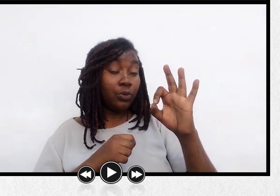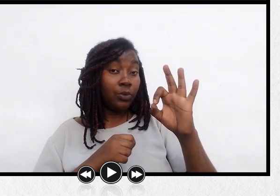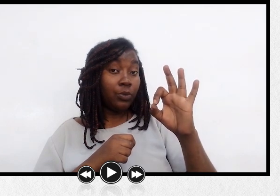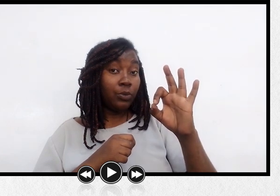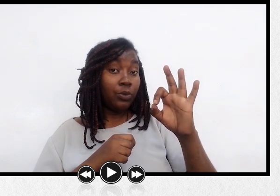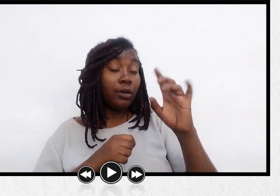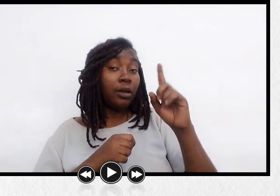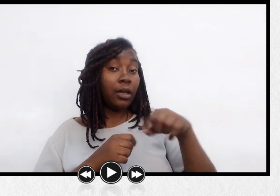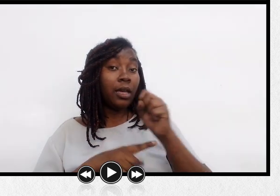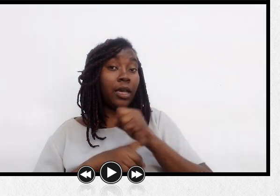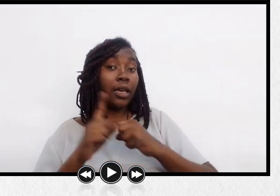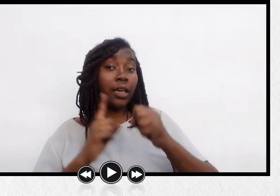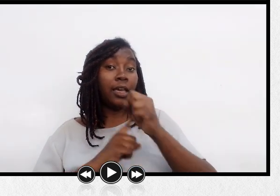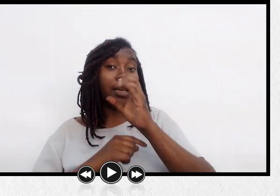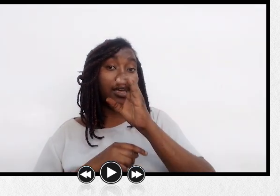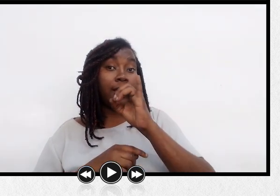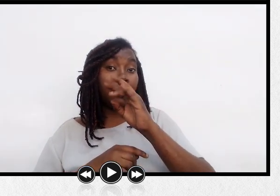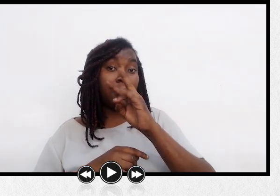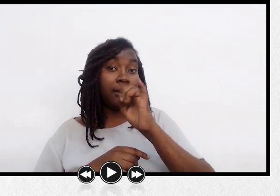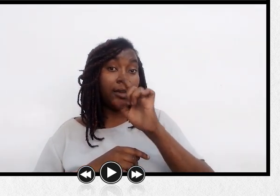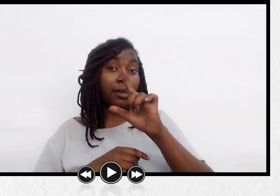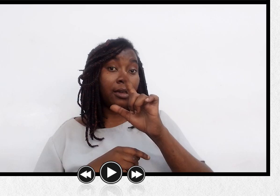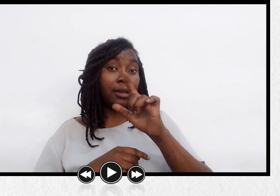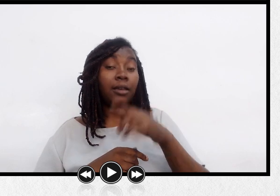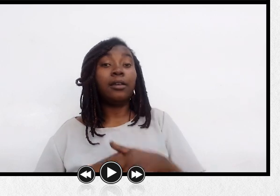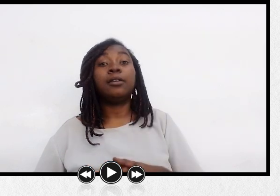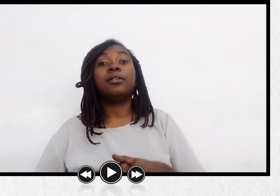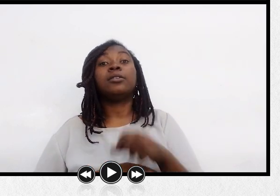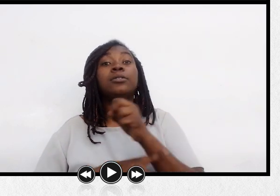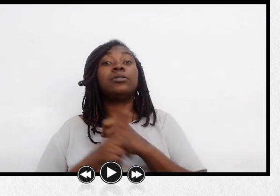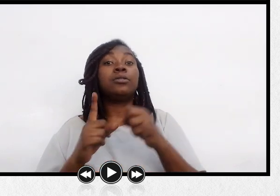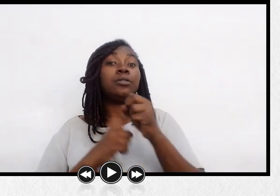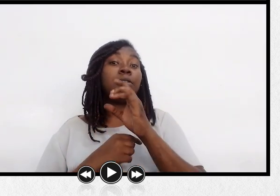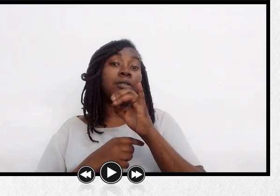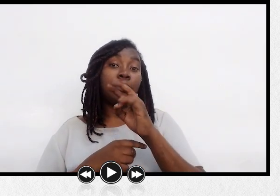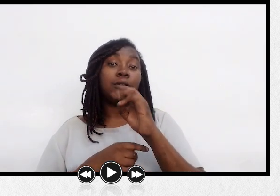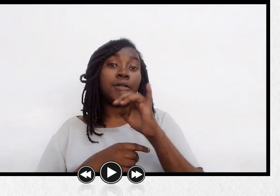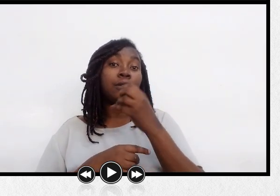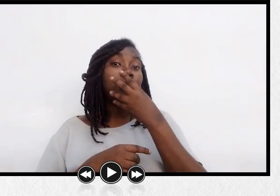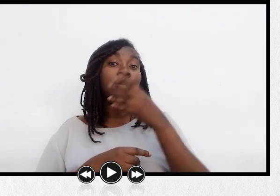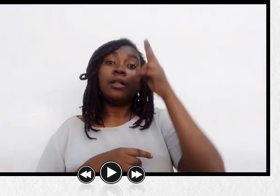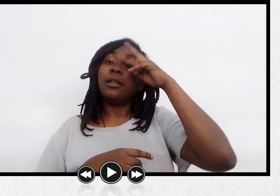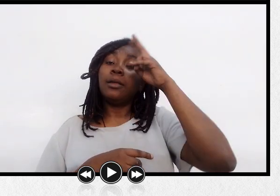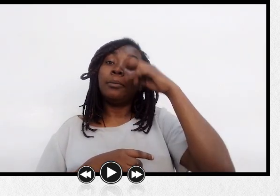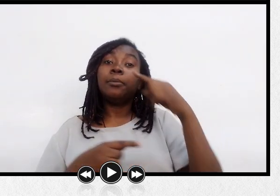é sociedade civil. Aí envolvendo... sociedade civil é bom lembrar que